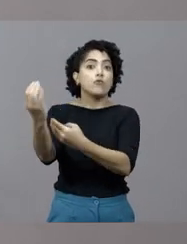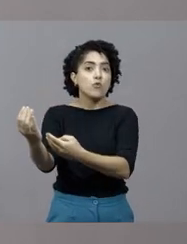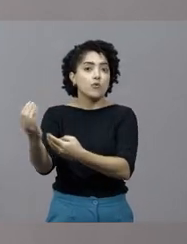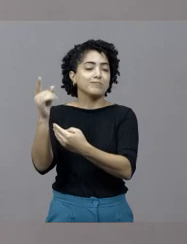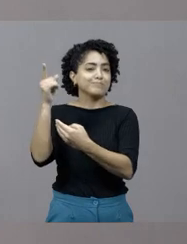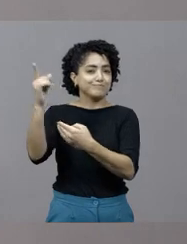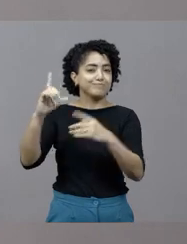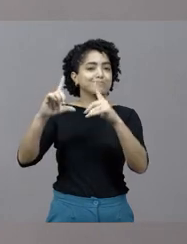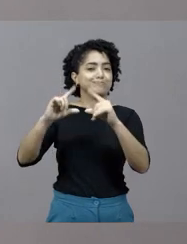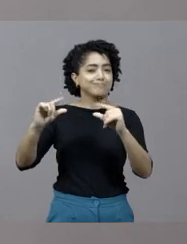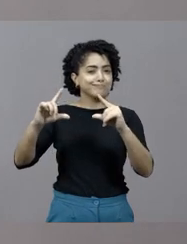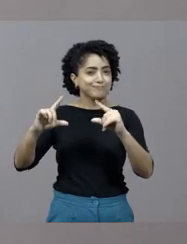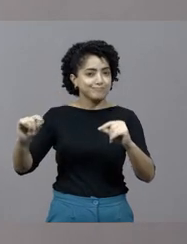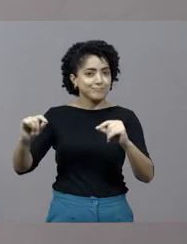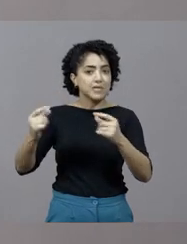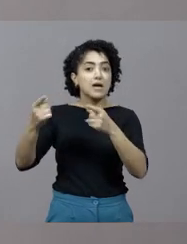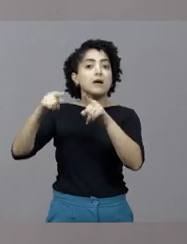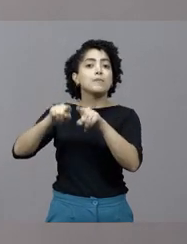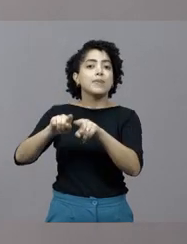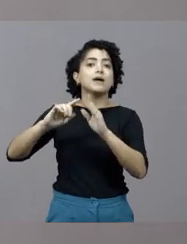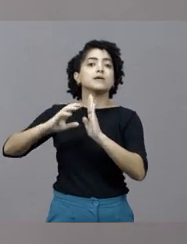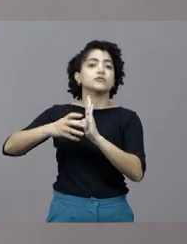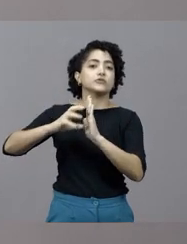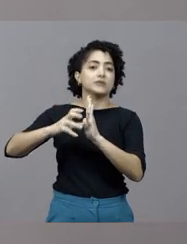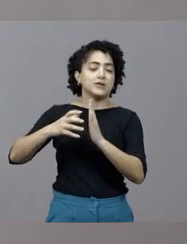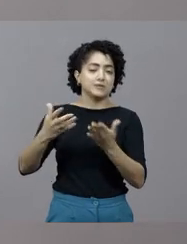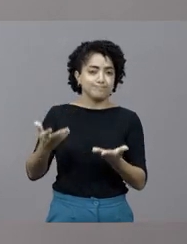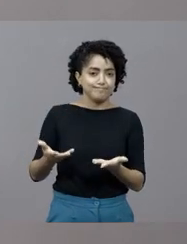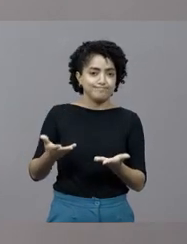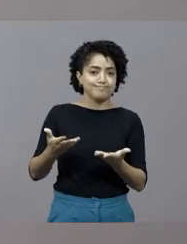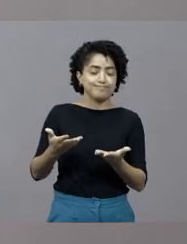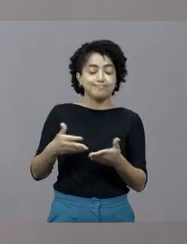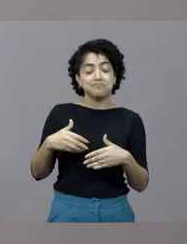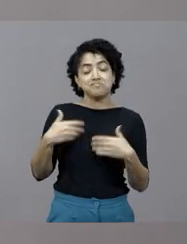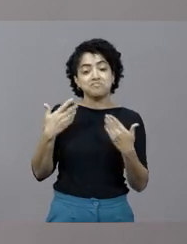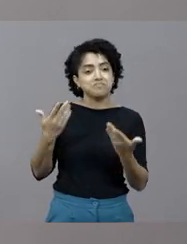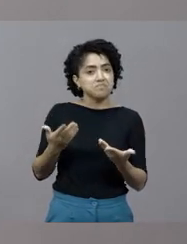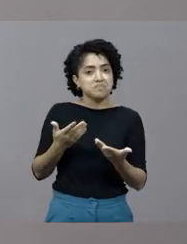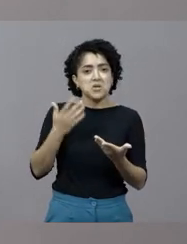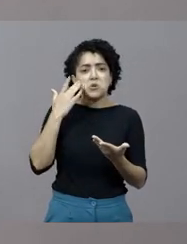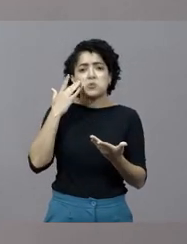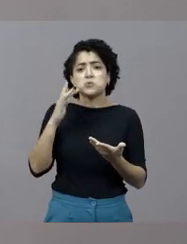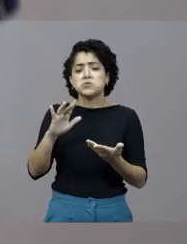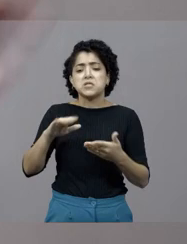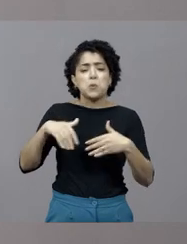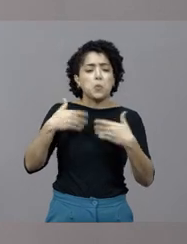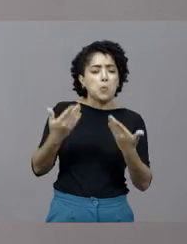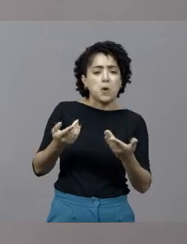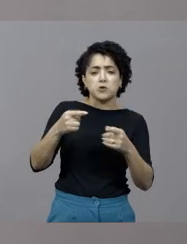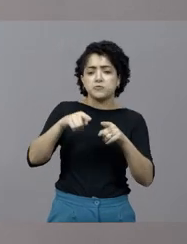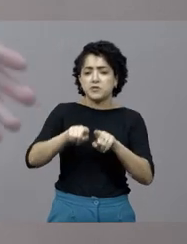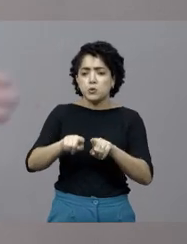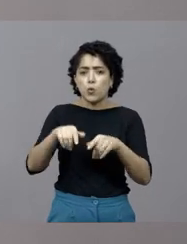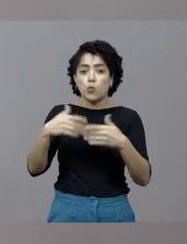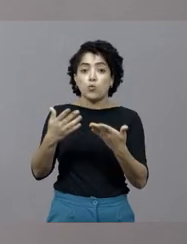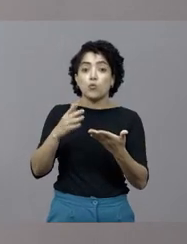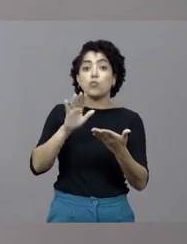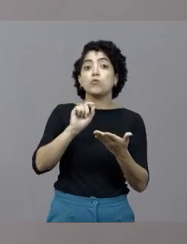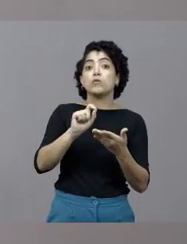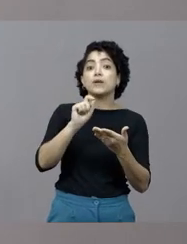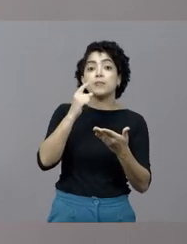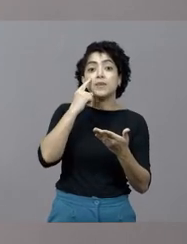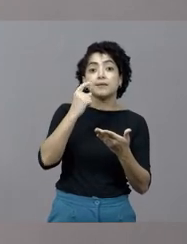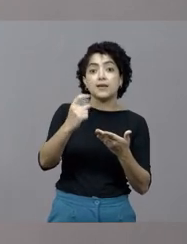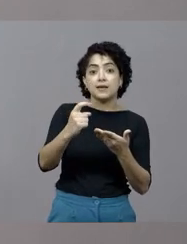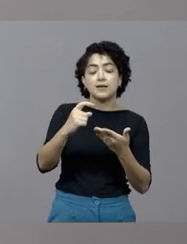para fazer uma filiação partidária. Eu não me interessa qual partido se filiou ou não se filiou. O que me interessa aqui